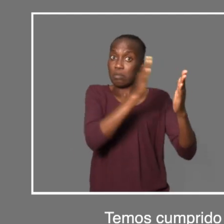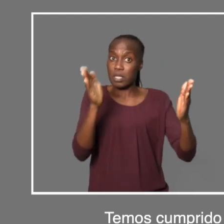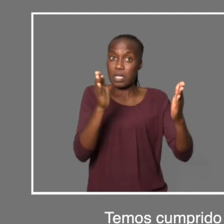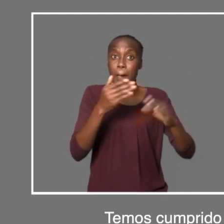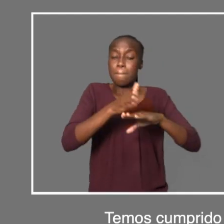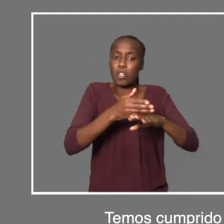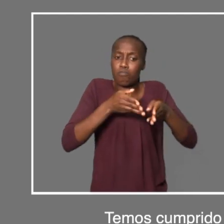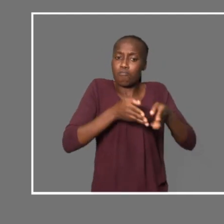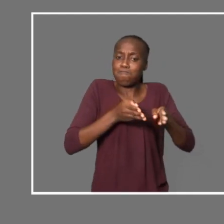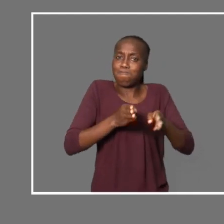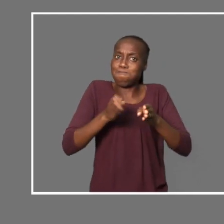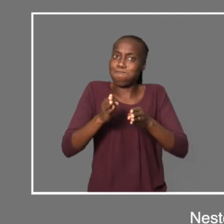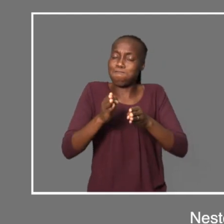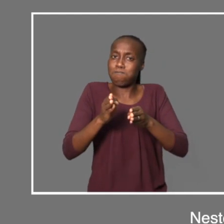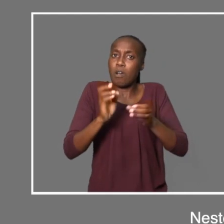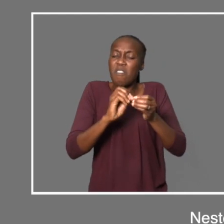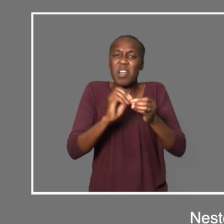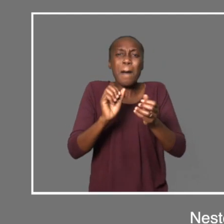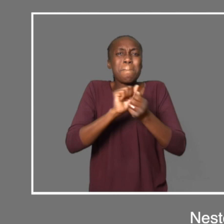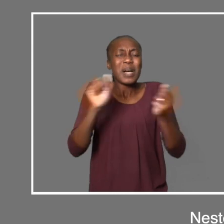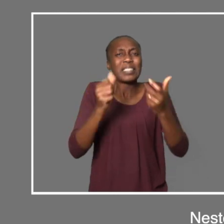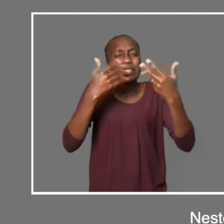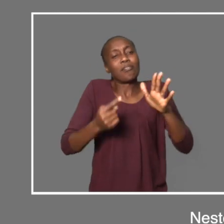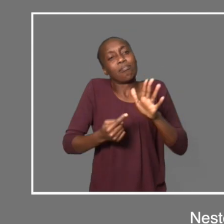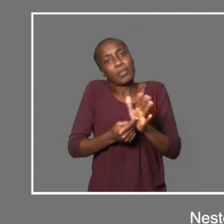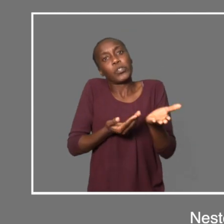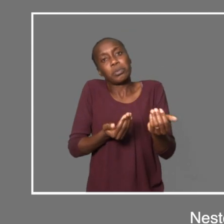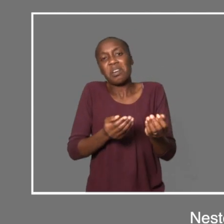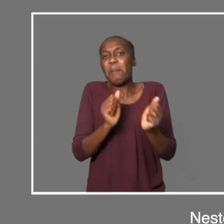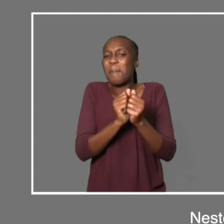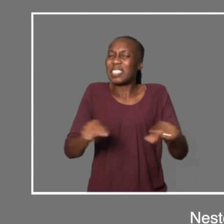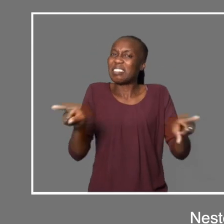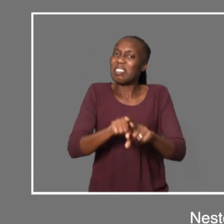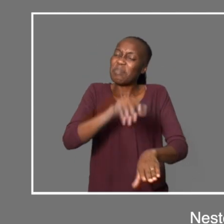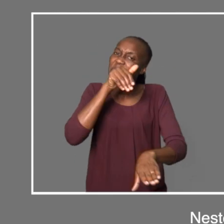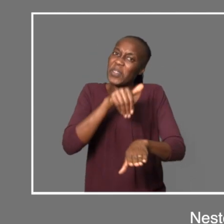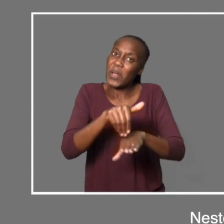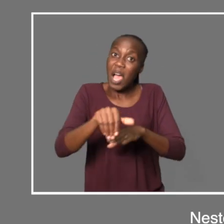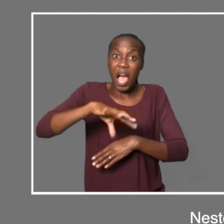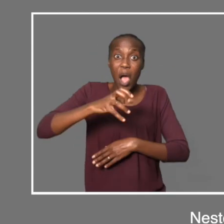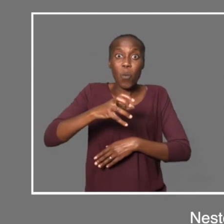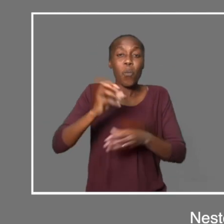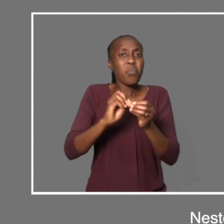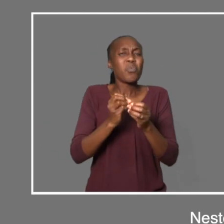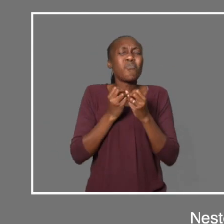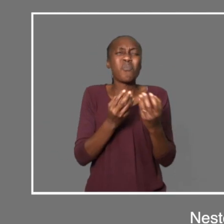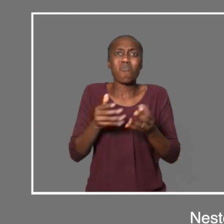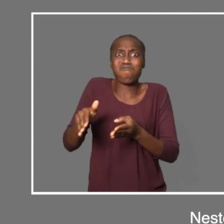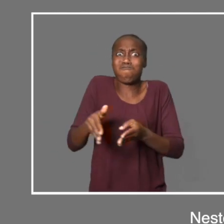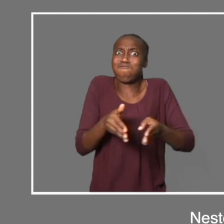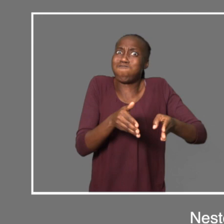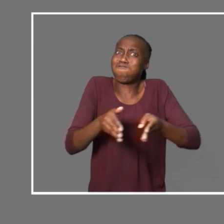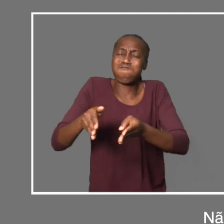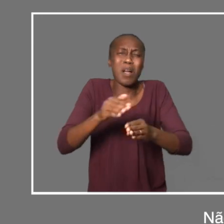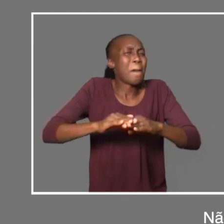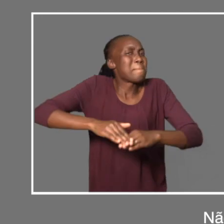resulta neste momento a barragem tem muita água mas não há peixe